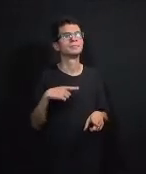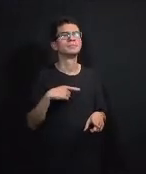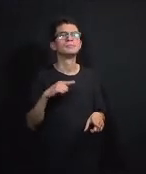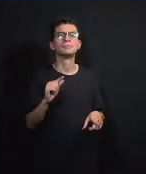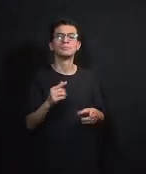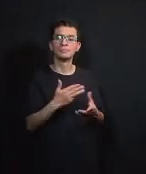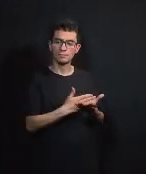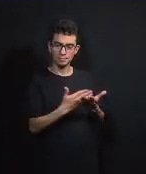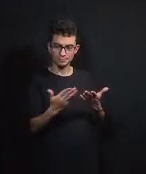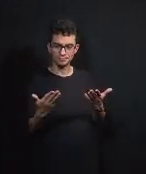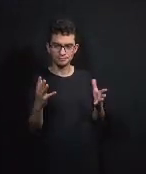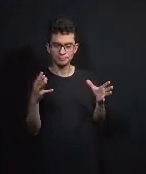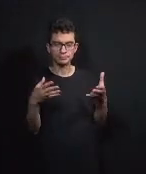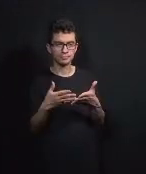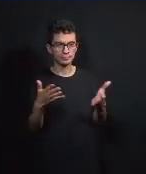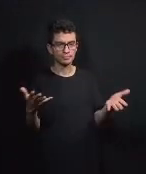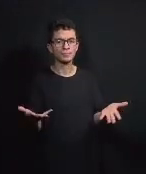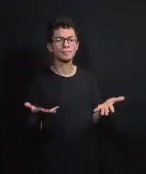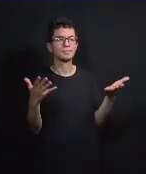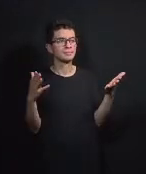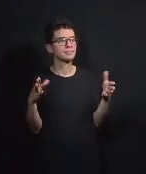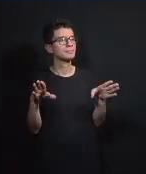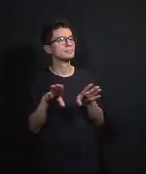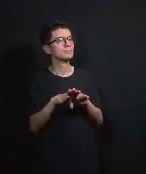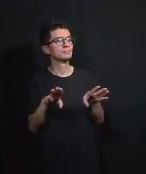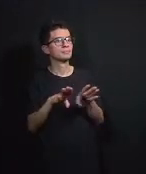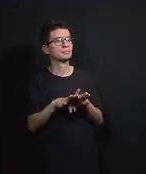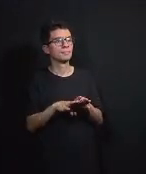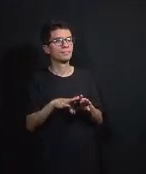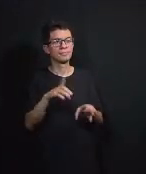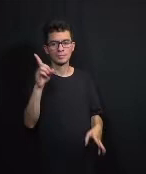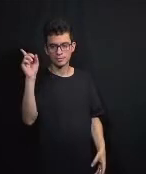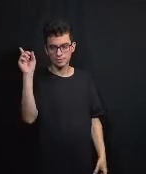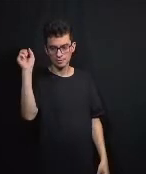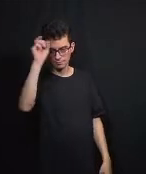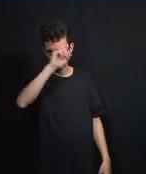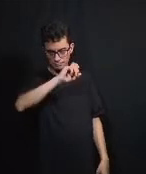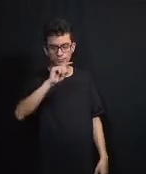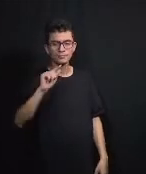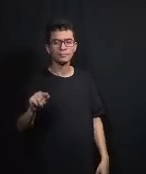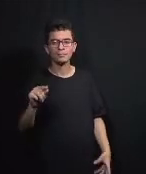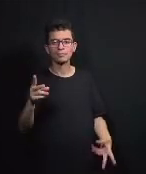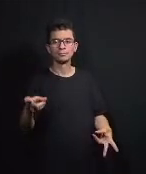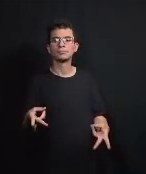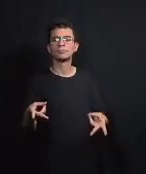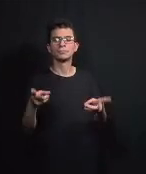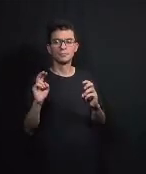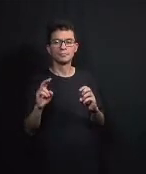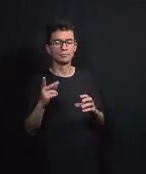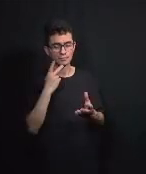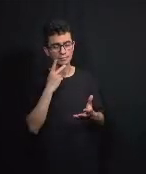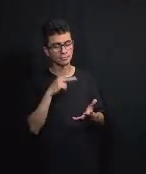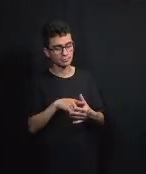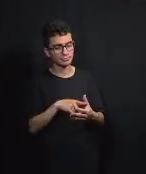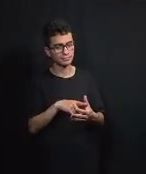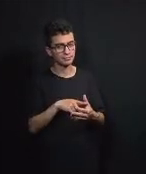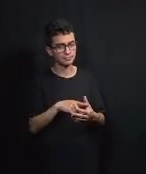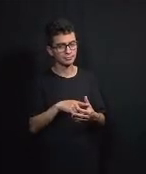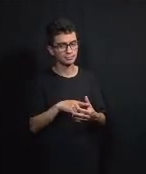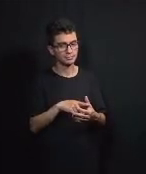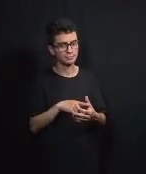de mobilização, difícil de perceber, mas de qualquer maneira, havia uma mobilização